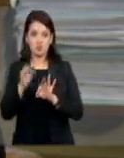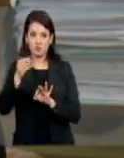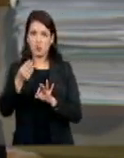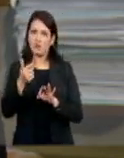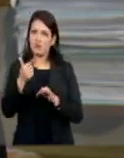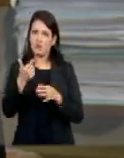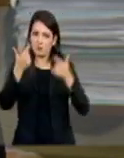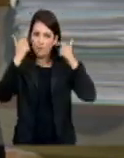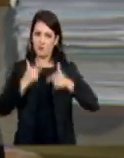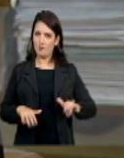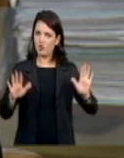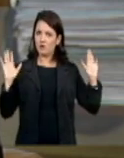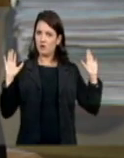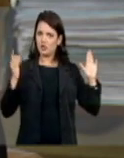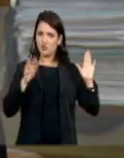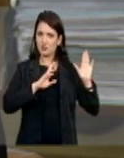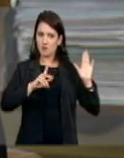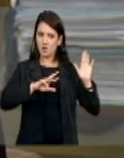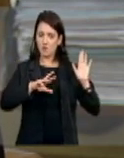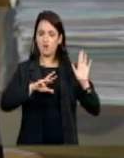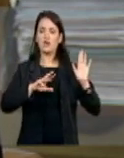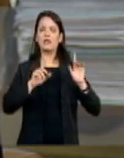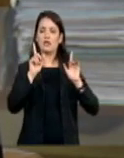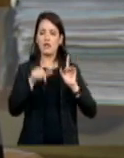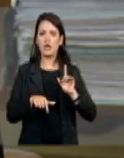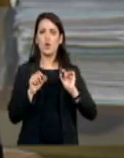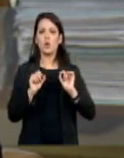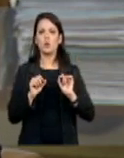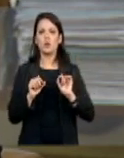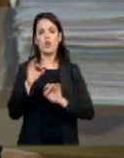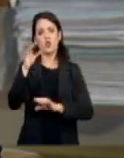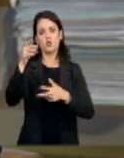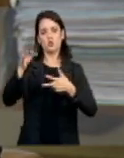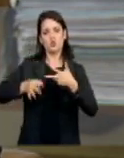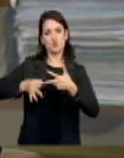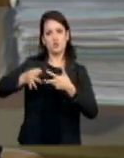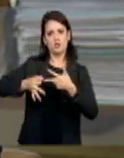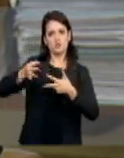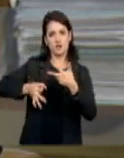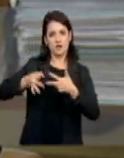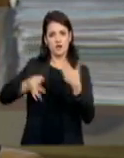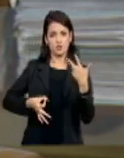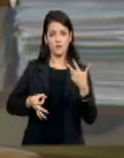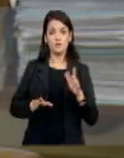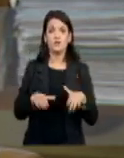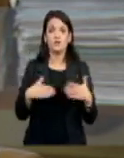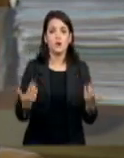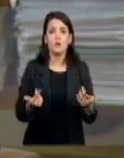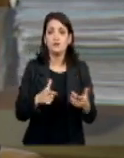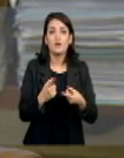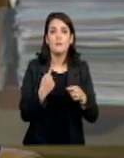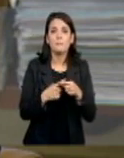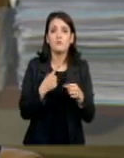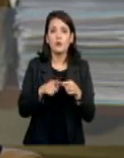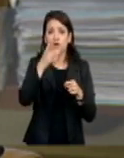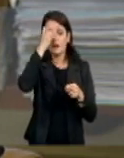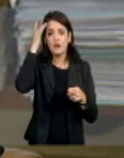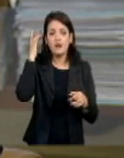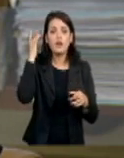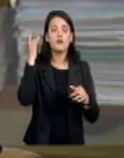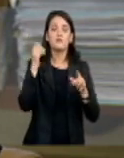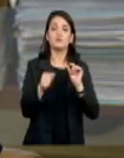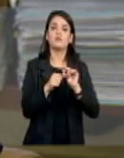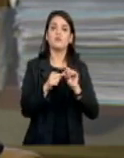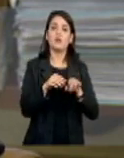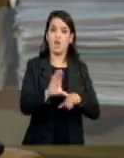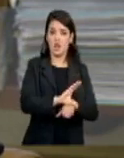como o são os órgãos integrantes do poder judiciário não tem sentido de o legislador da ásia outorgado essa competência